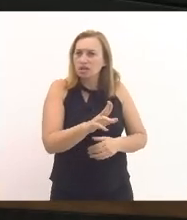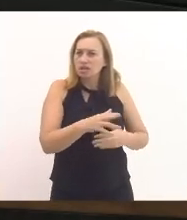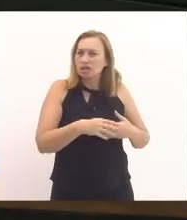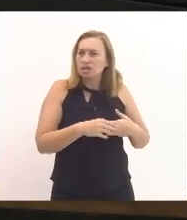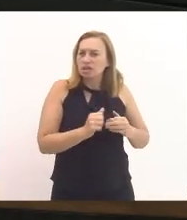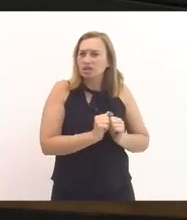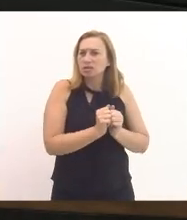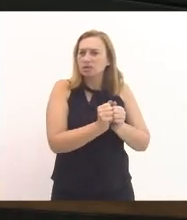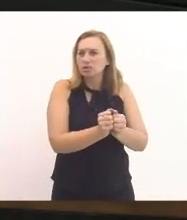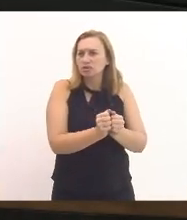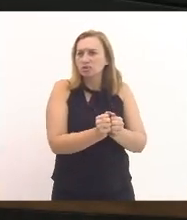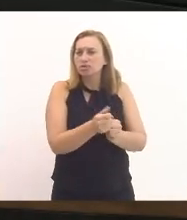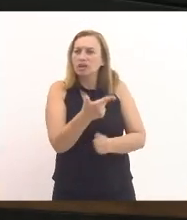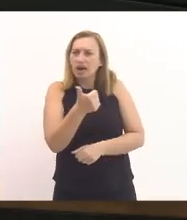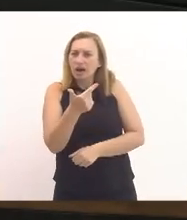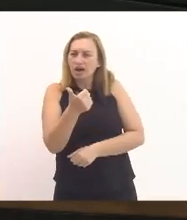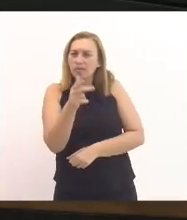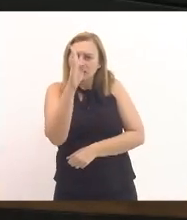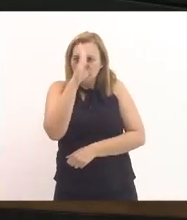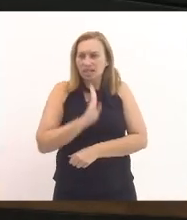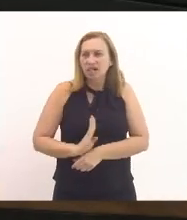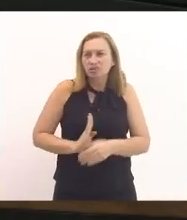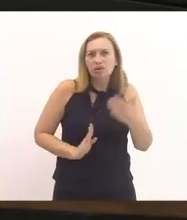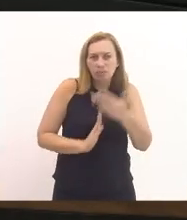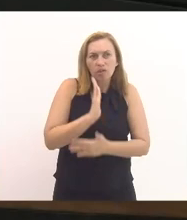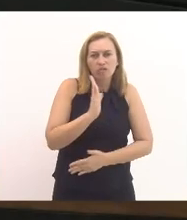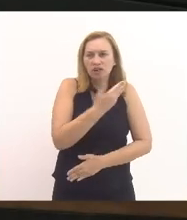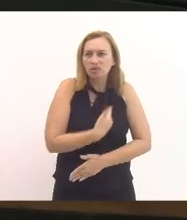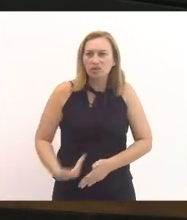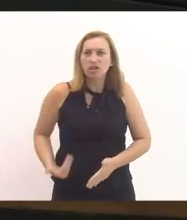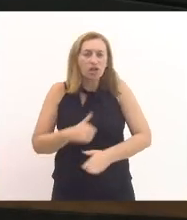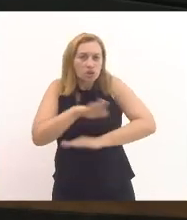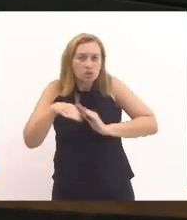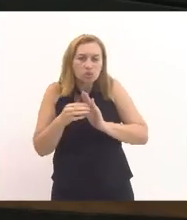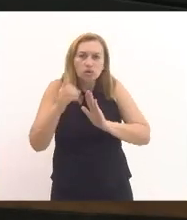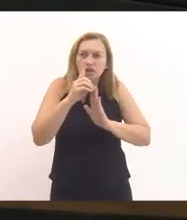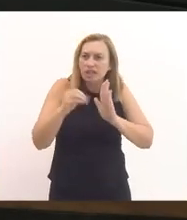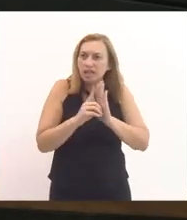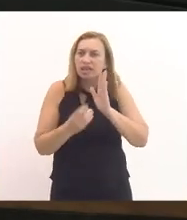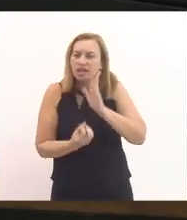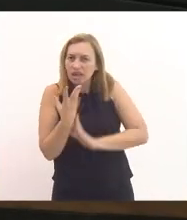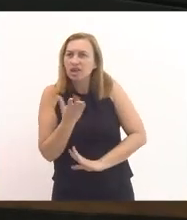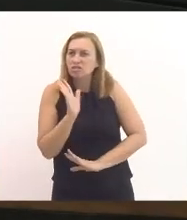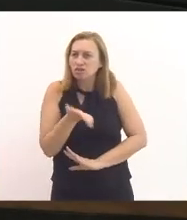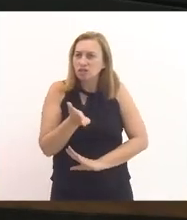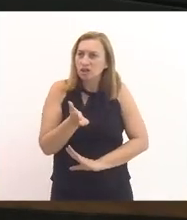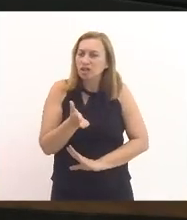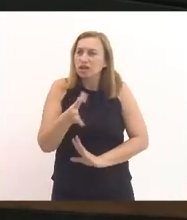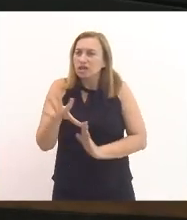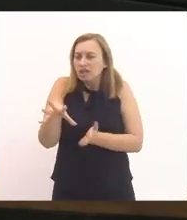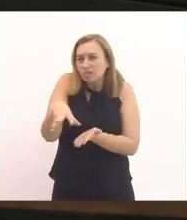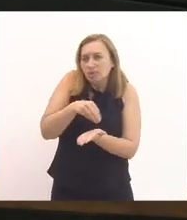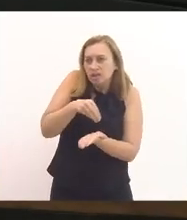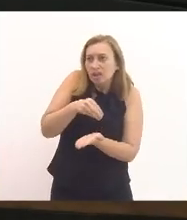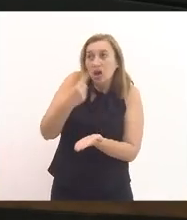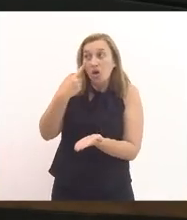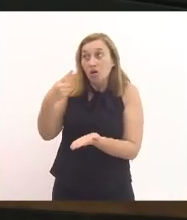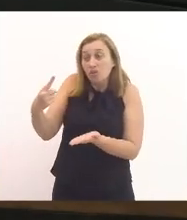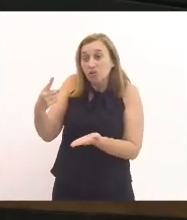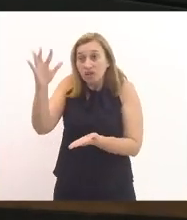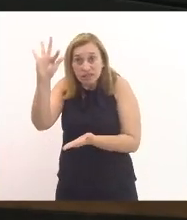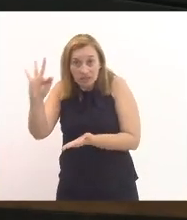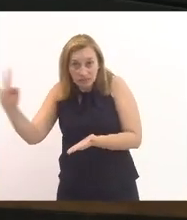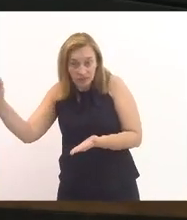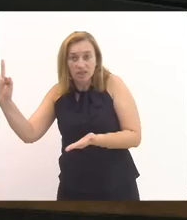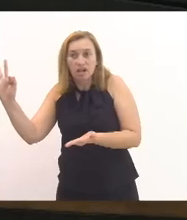de graça isso foi aprovado governador de Tom decreto relação a isso tá imitando porque eu vi isso na